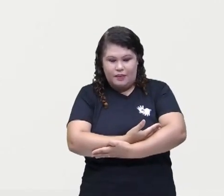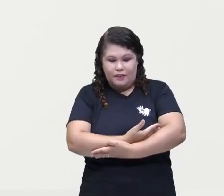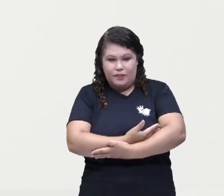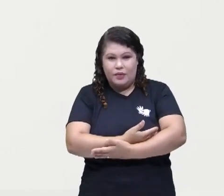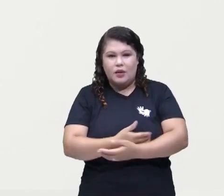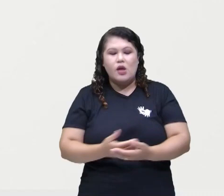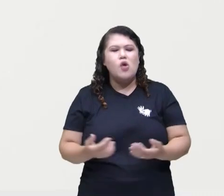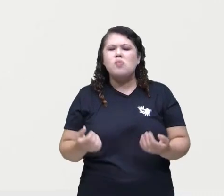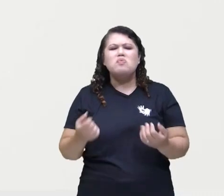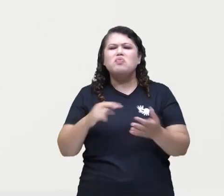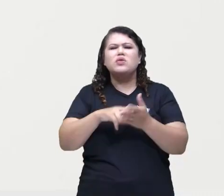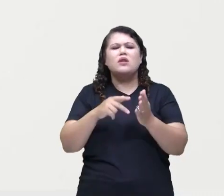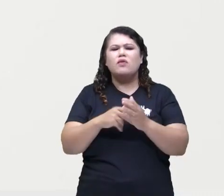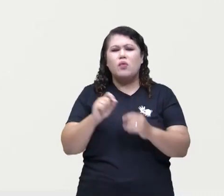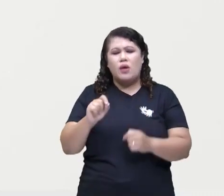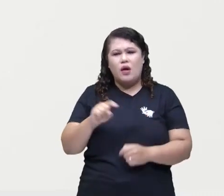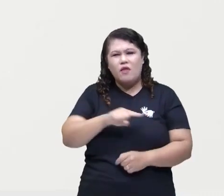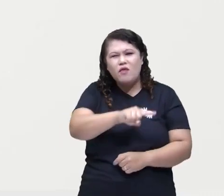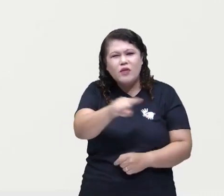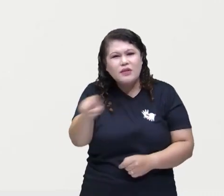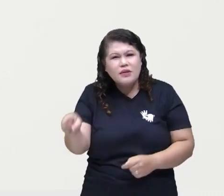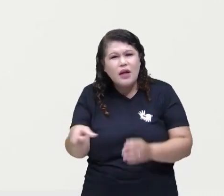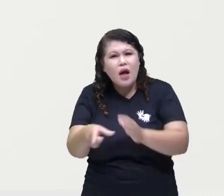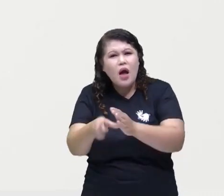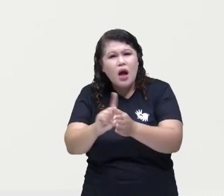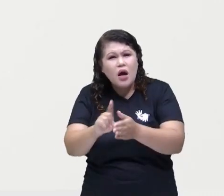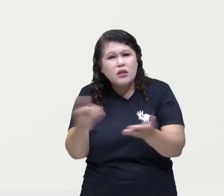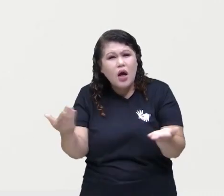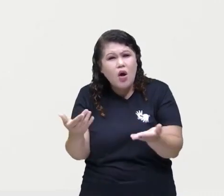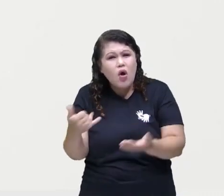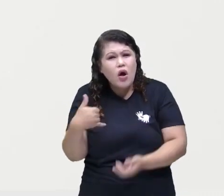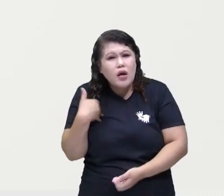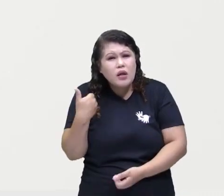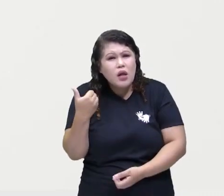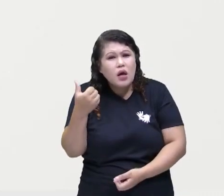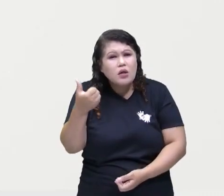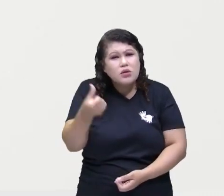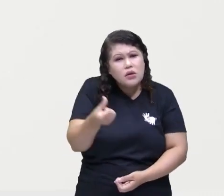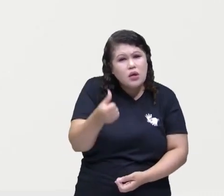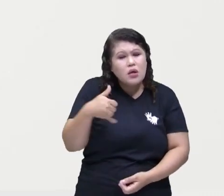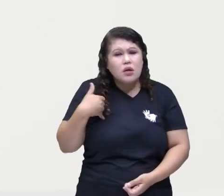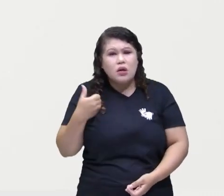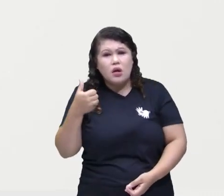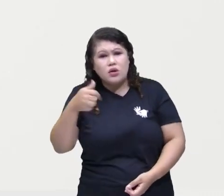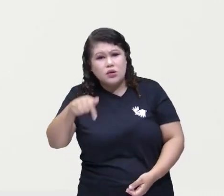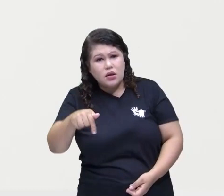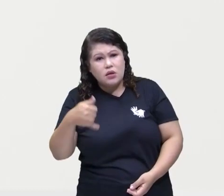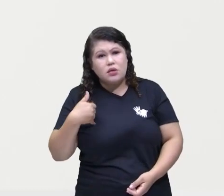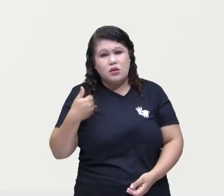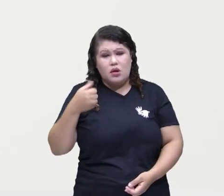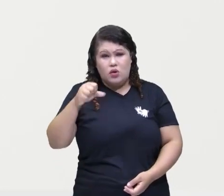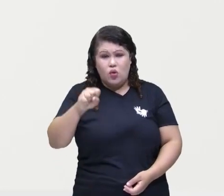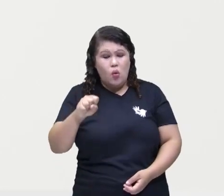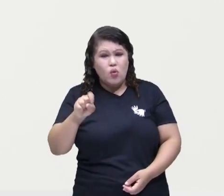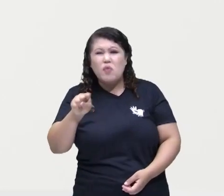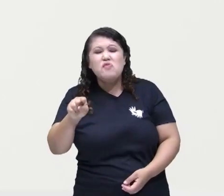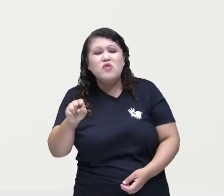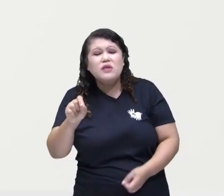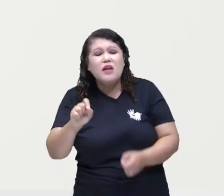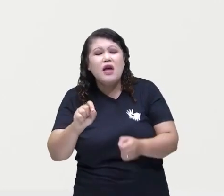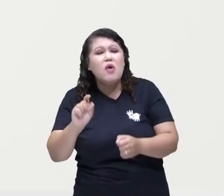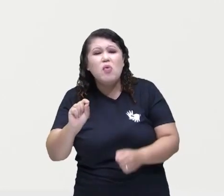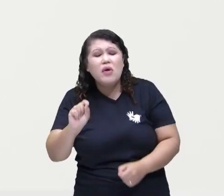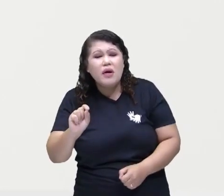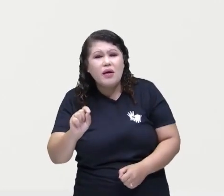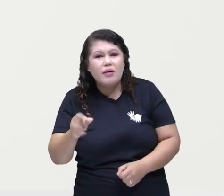de vocês, vocês eram o quê? Um bebezinho. Observem de novo, vou ler novamente para vocês poderem